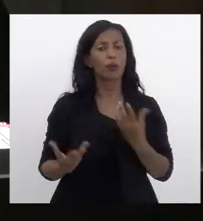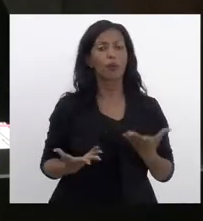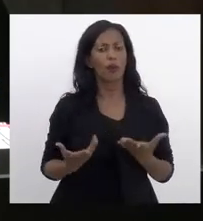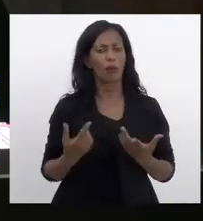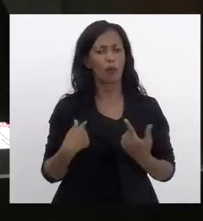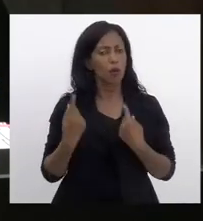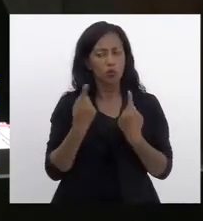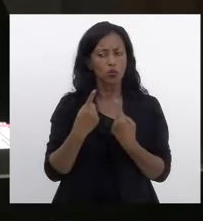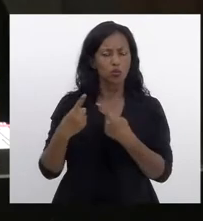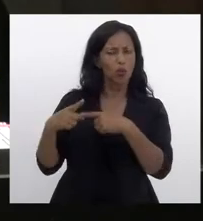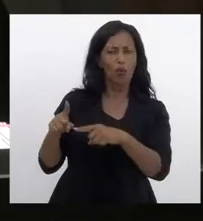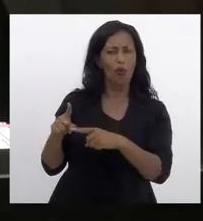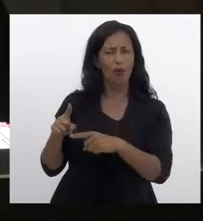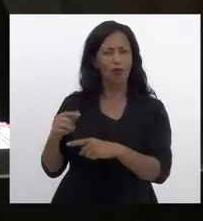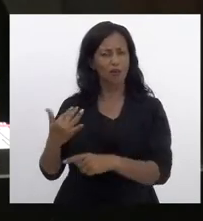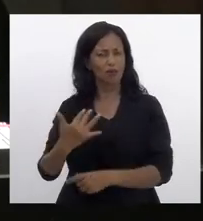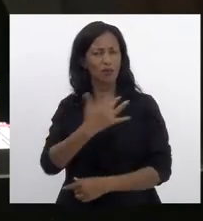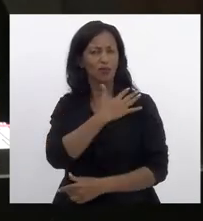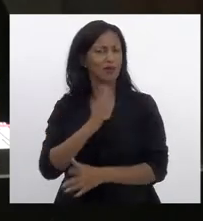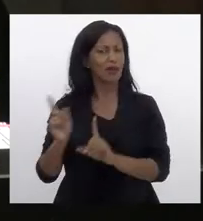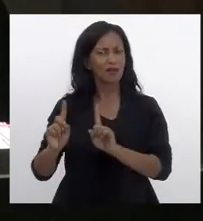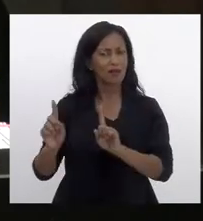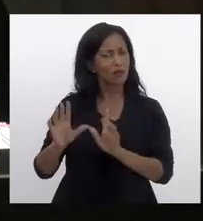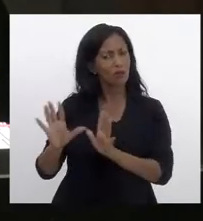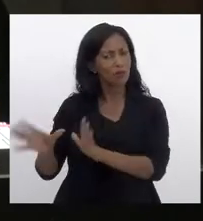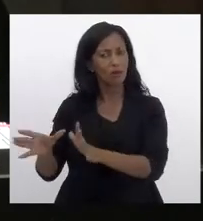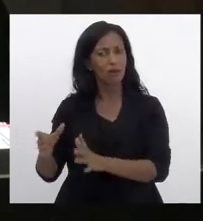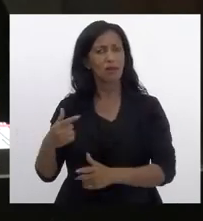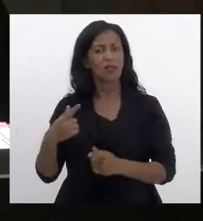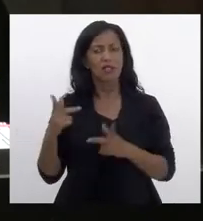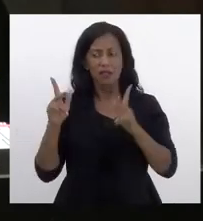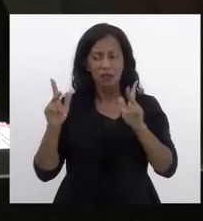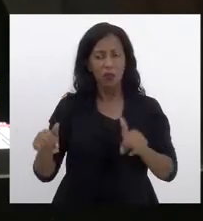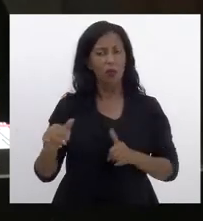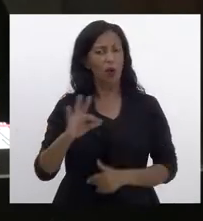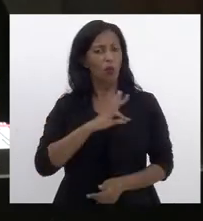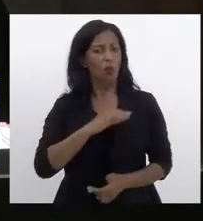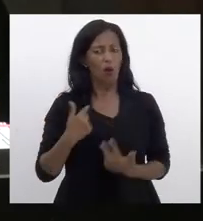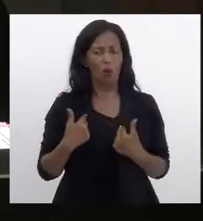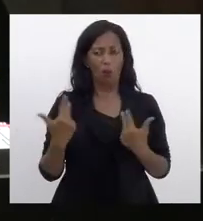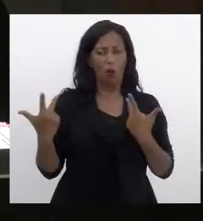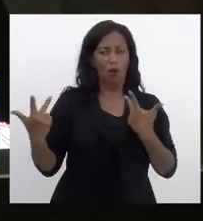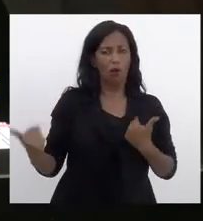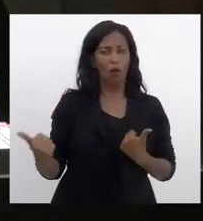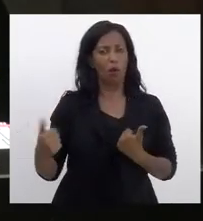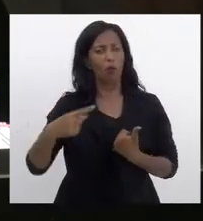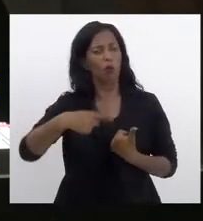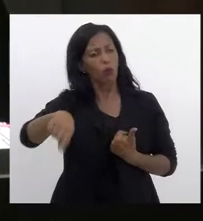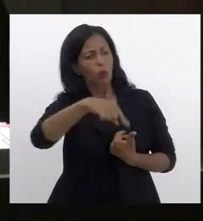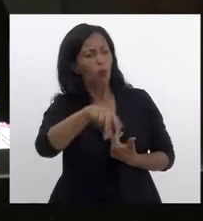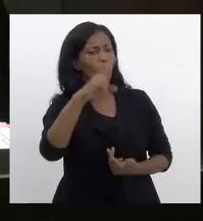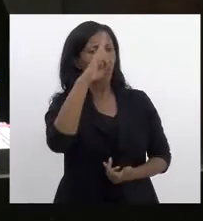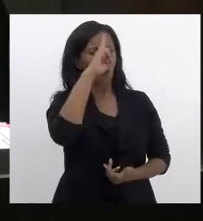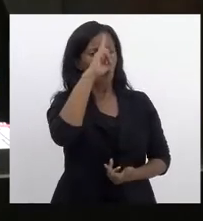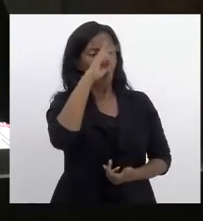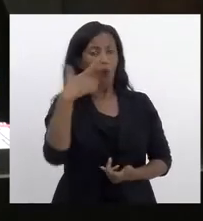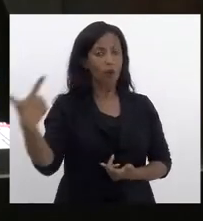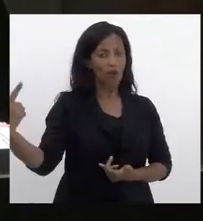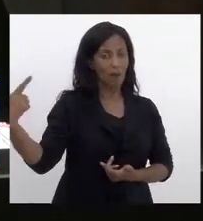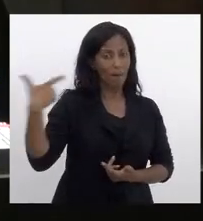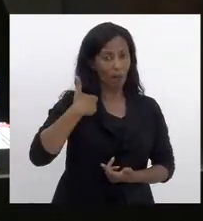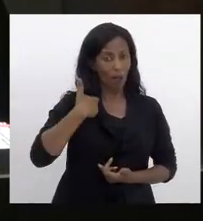sou contra os oficiais, pelo amor de Deus. São policiais como eu, como muitos outros, como soldado, porque quando vai tomar o